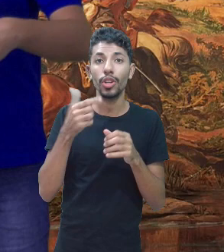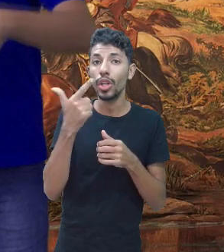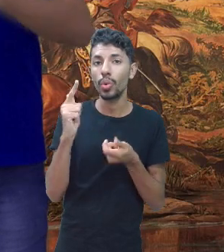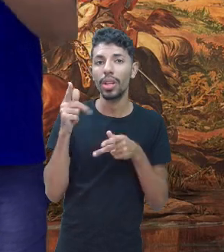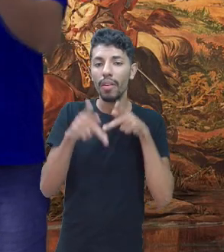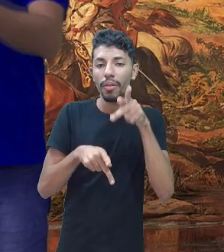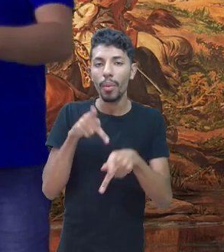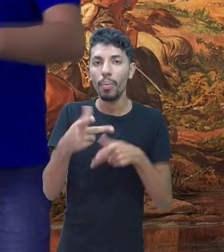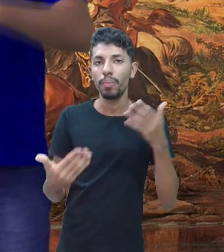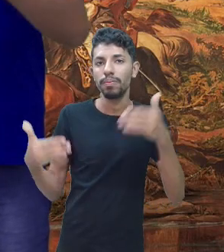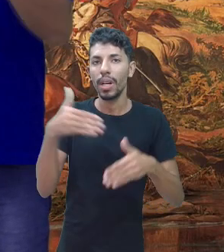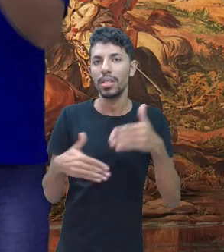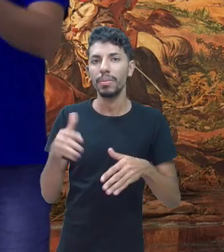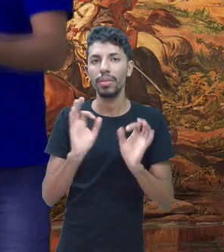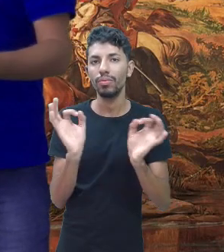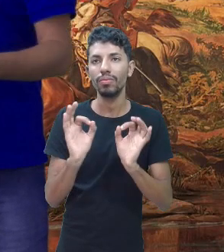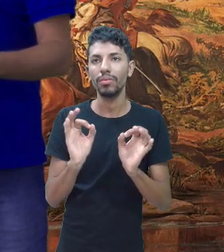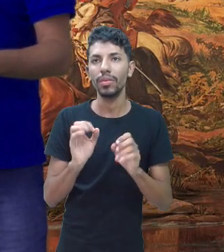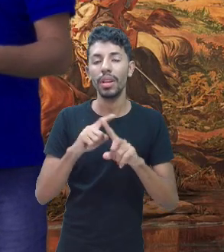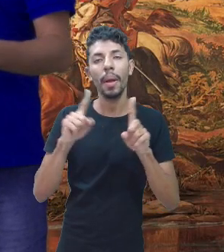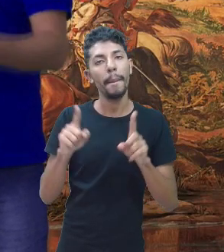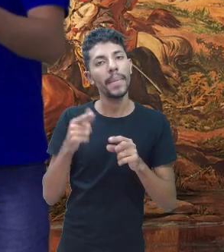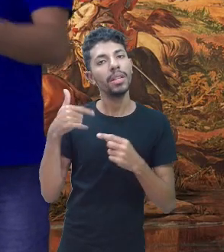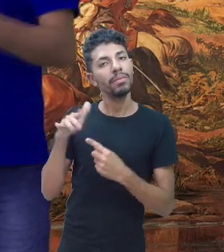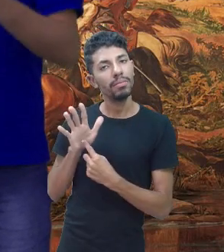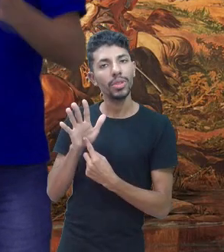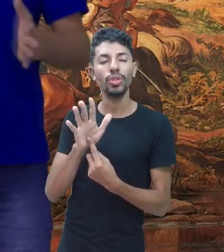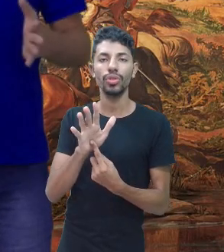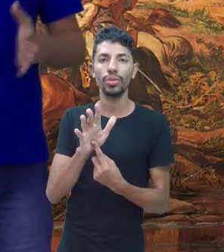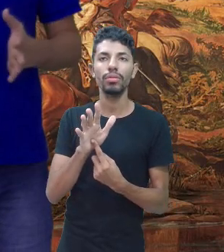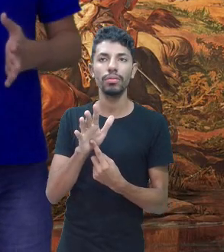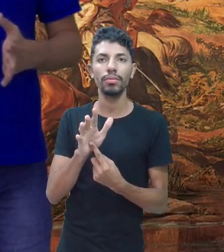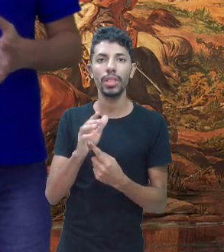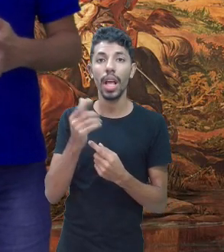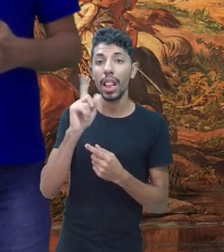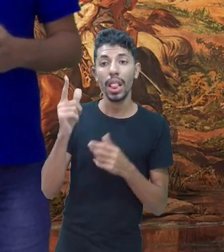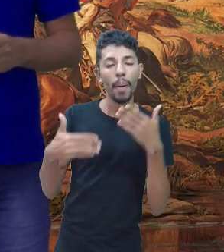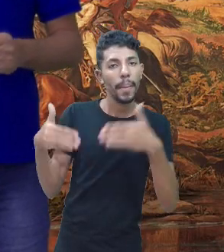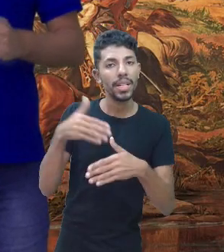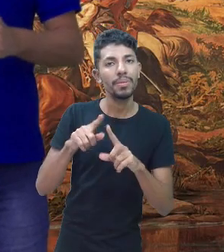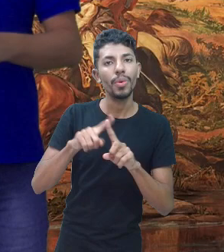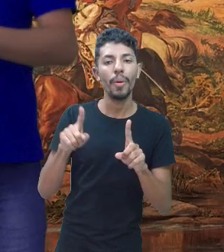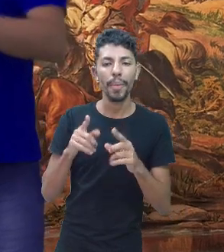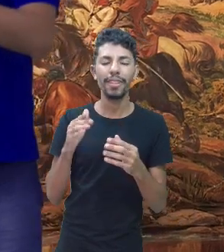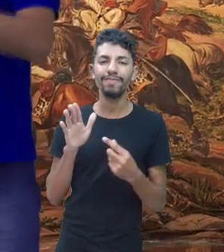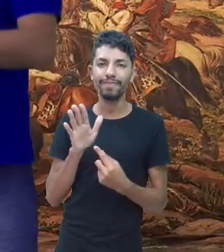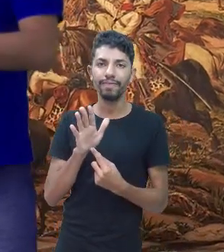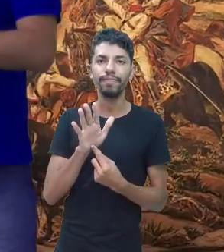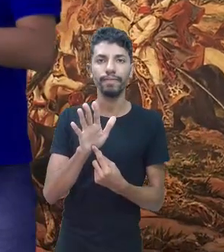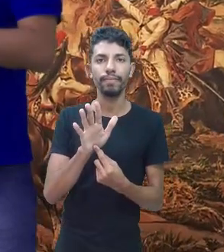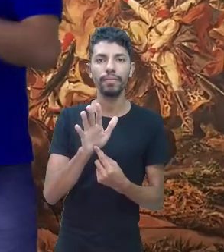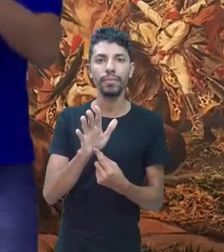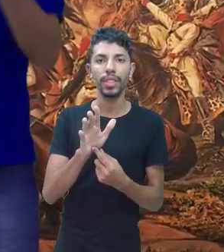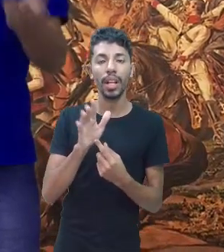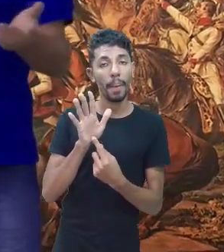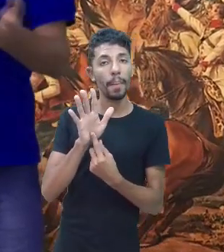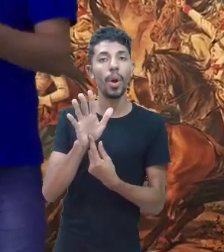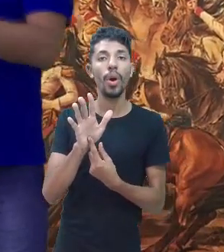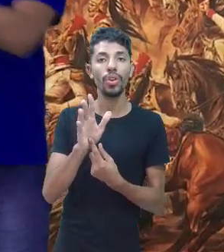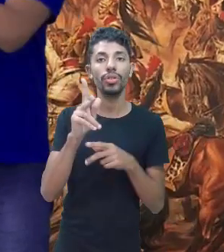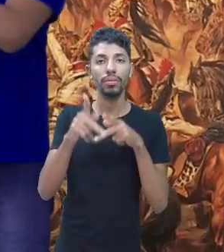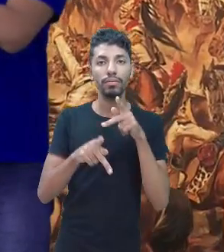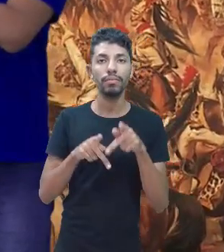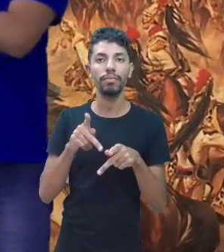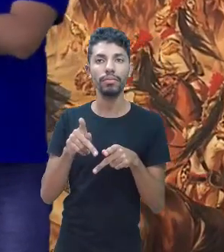esse elemento popular, trouxe o povo para a obra, mesmo que ele estivesse à margem. Mas ele destaca novamente, assim como